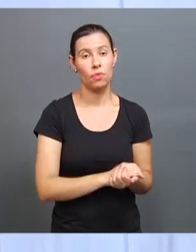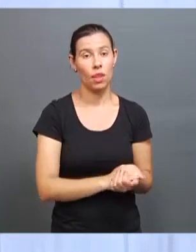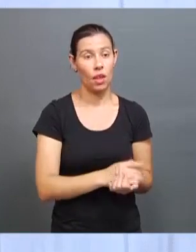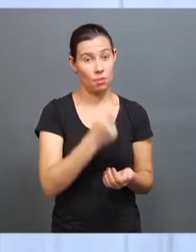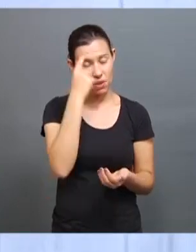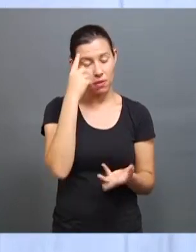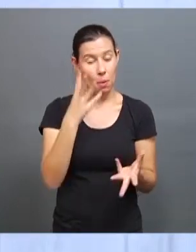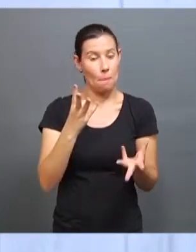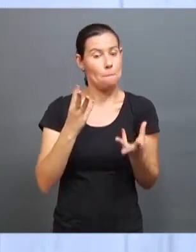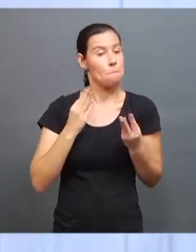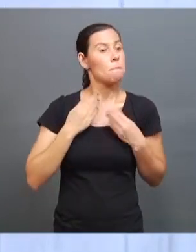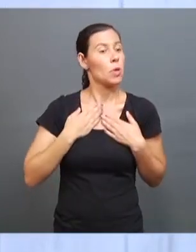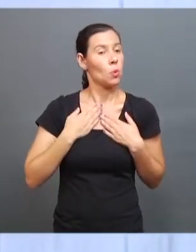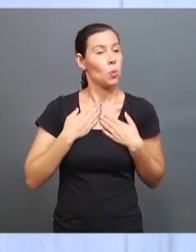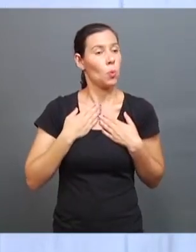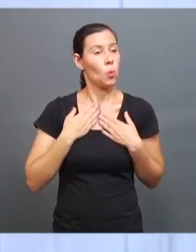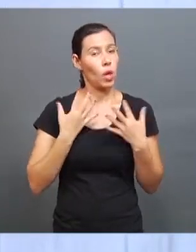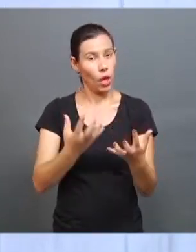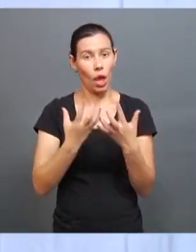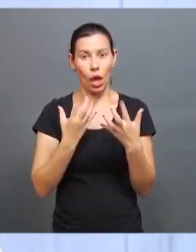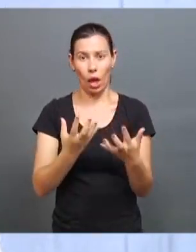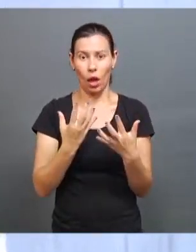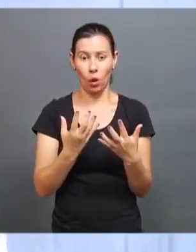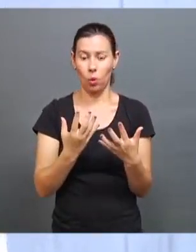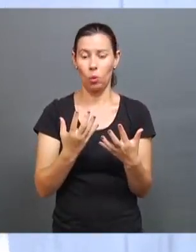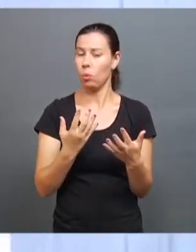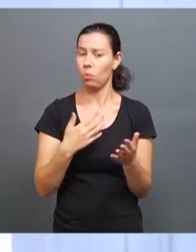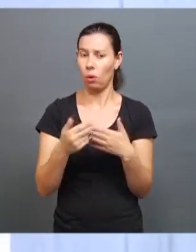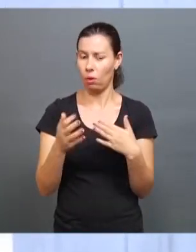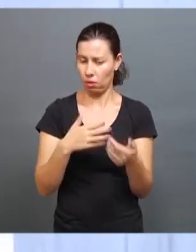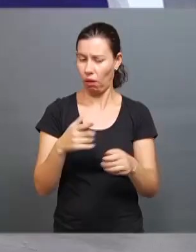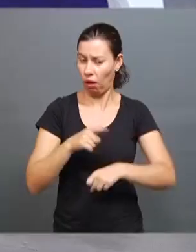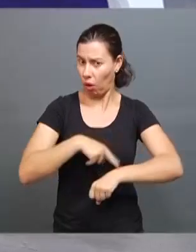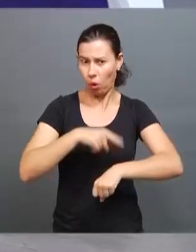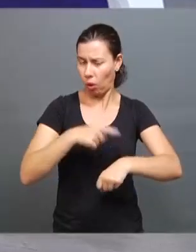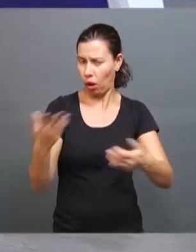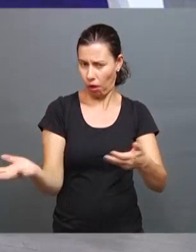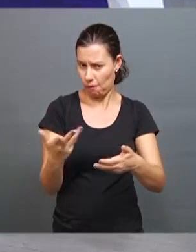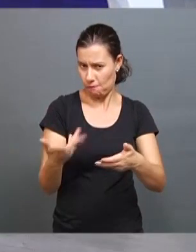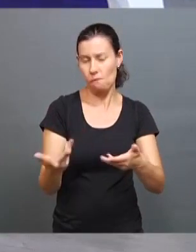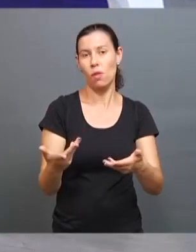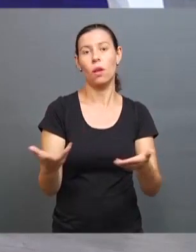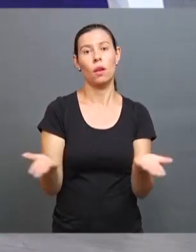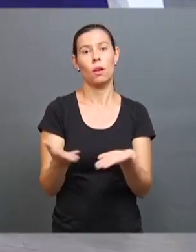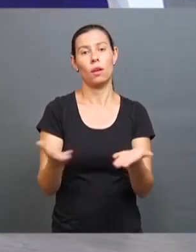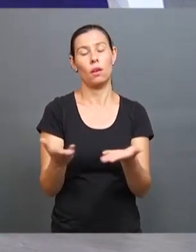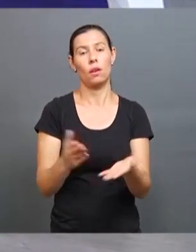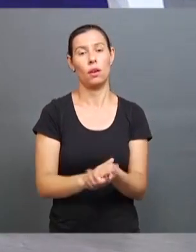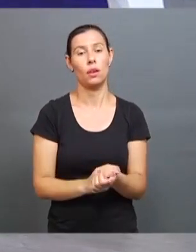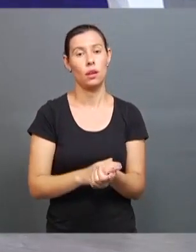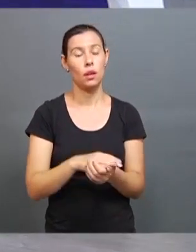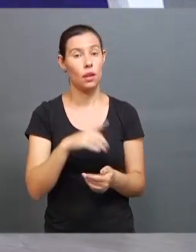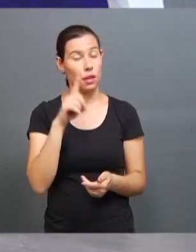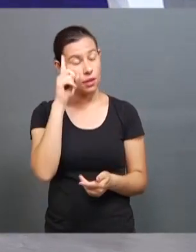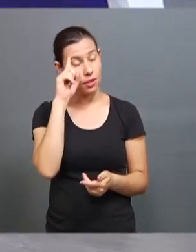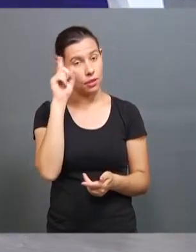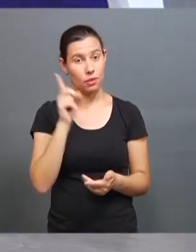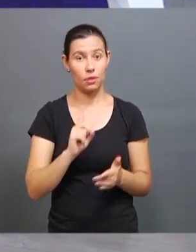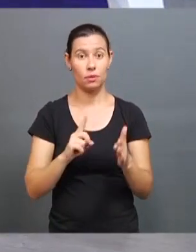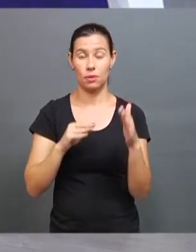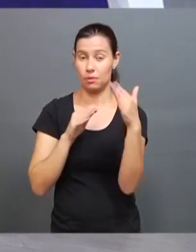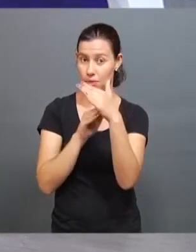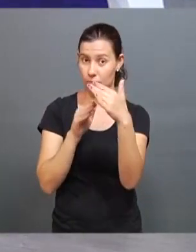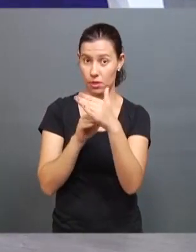meu, tudo eu quero, e é na minha hora, né? Sem saber que existe um limite. Exatamente, né? Sem saber que existe limites, existe um momento.